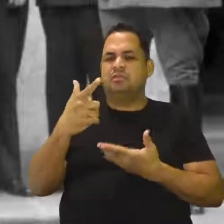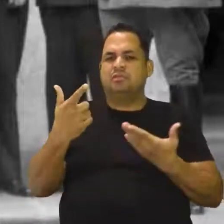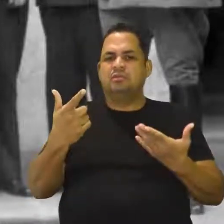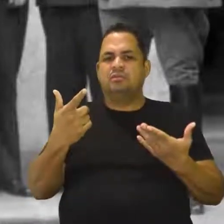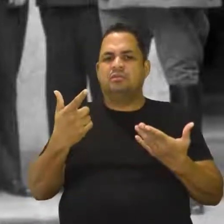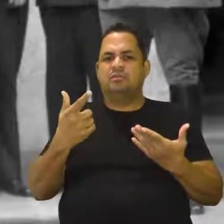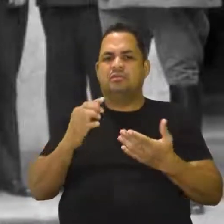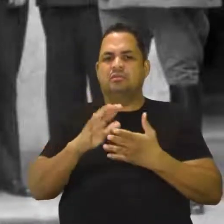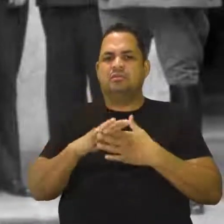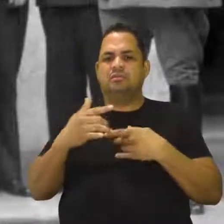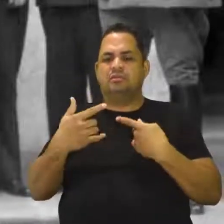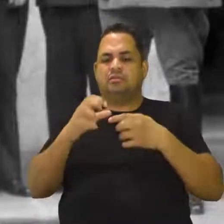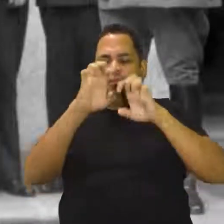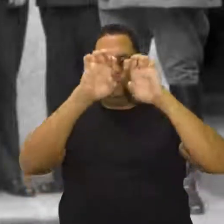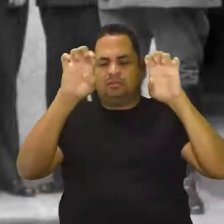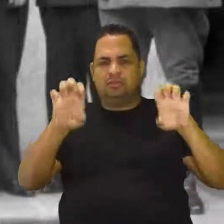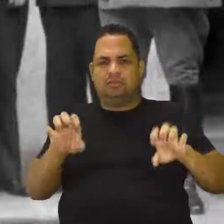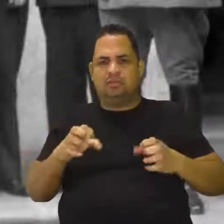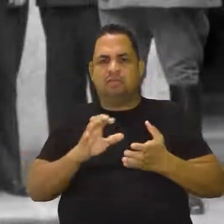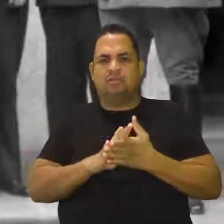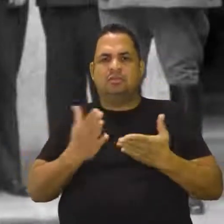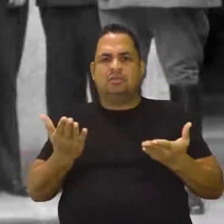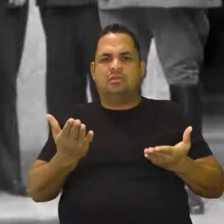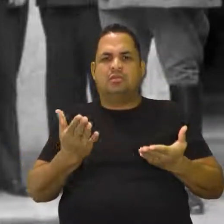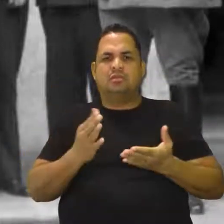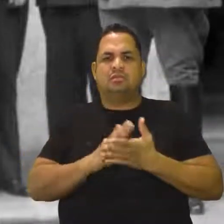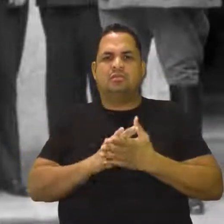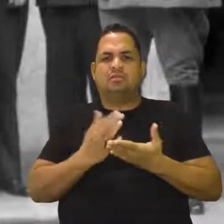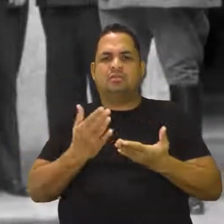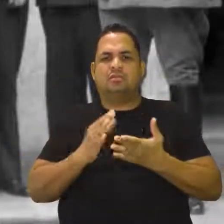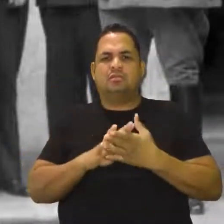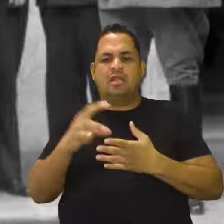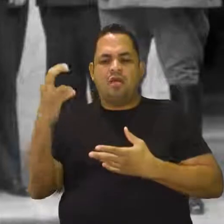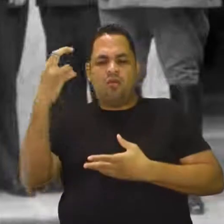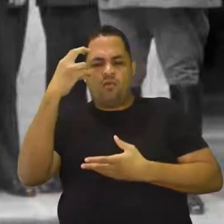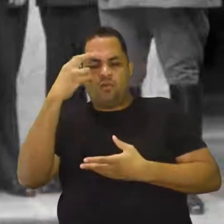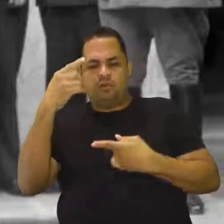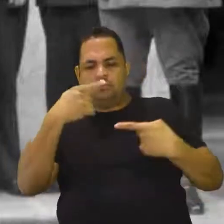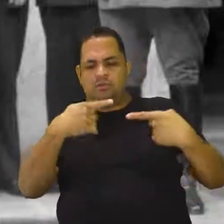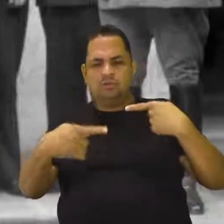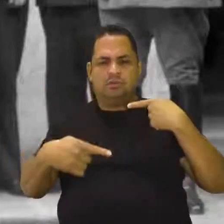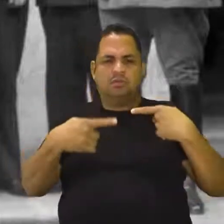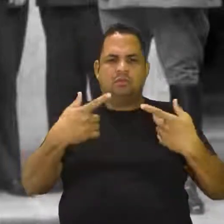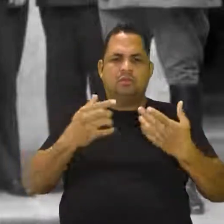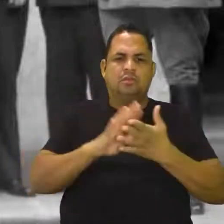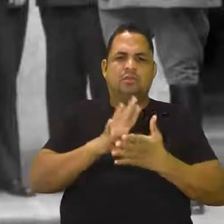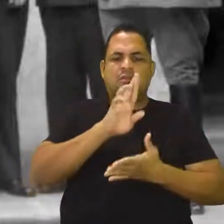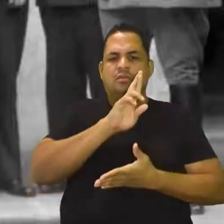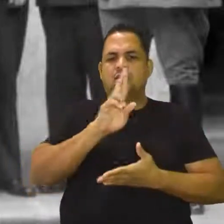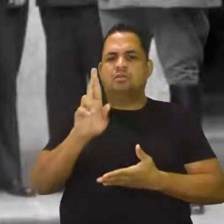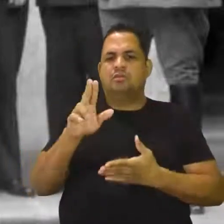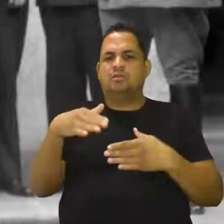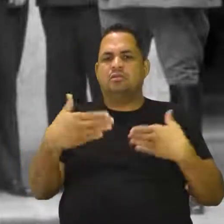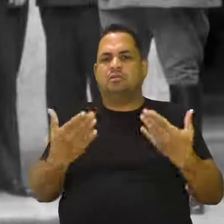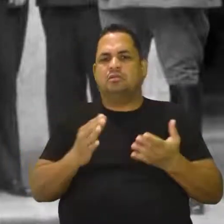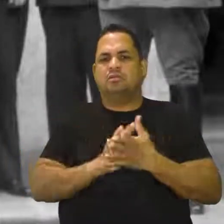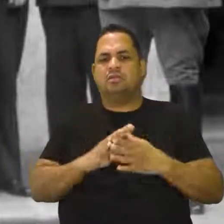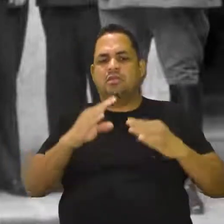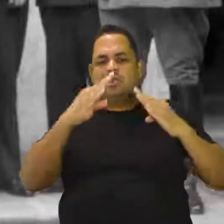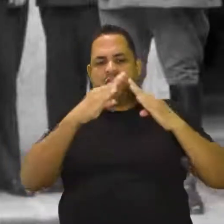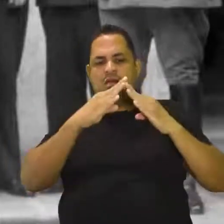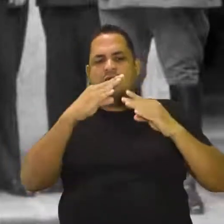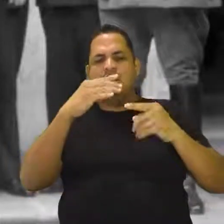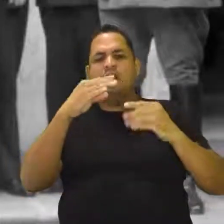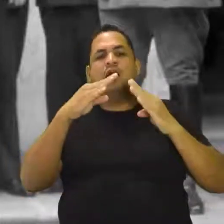força dentro de uma estrutura, então isso era relacionado à cultura, era relacionado à religião, a igreja